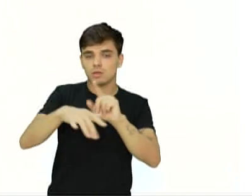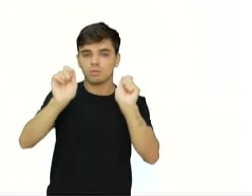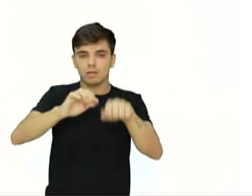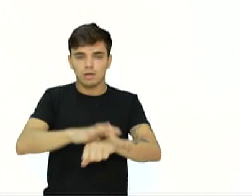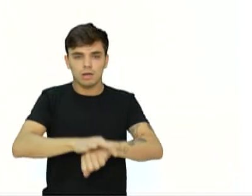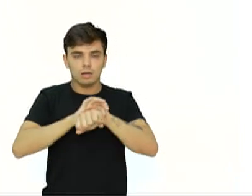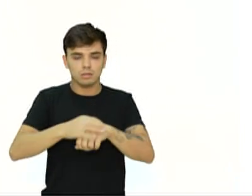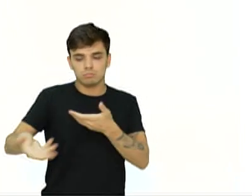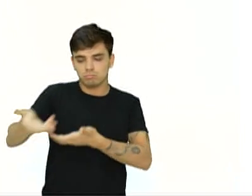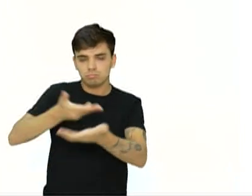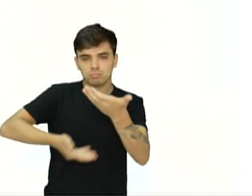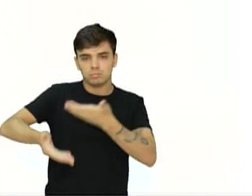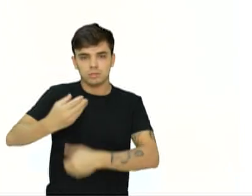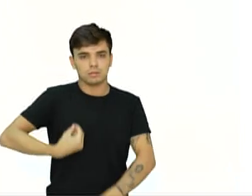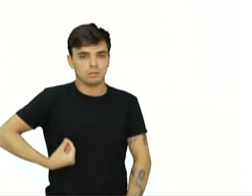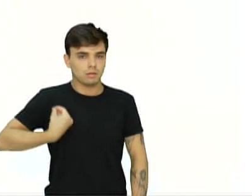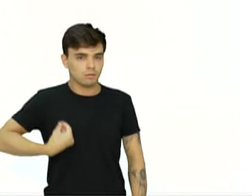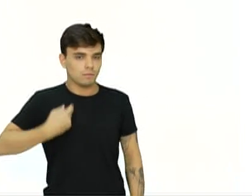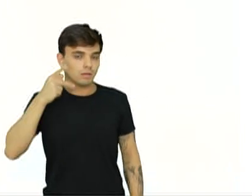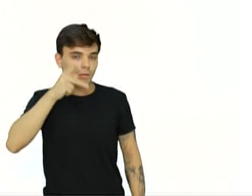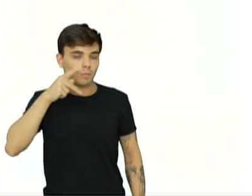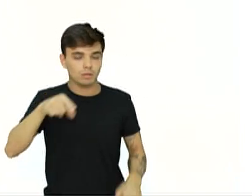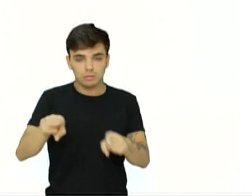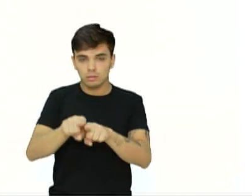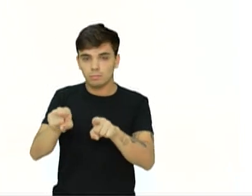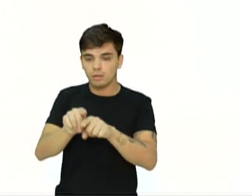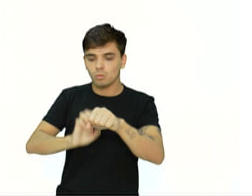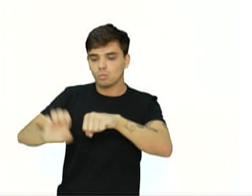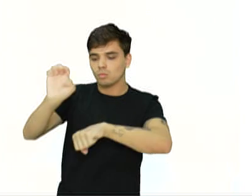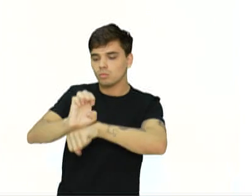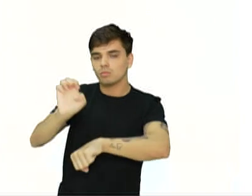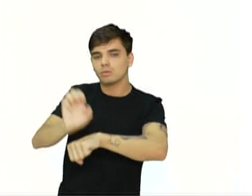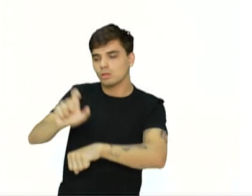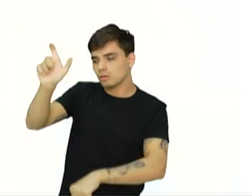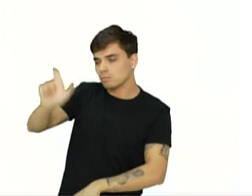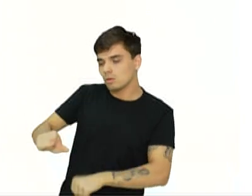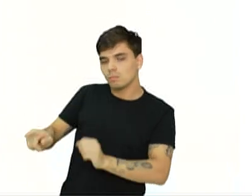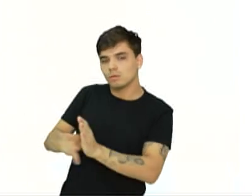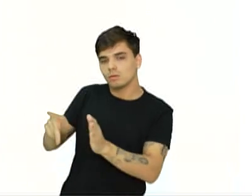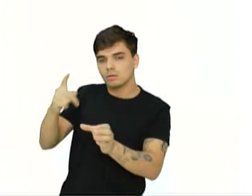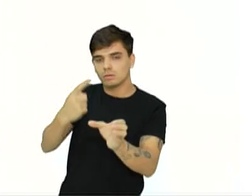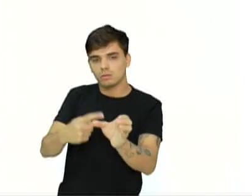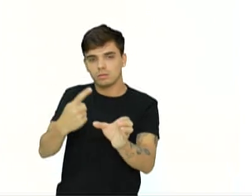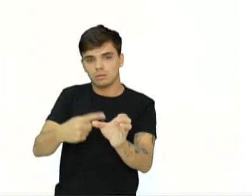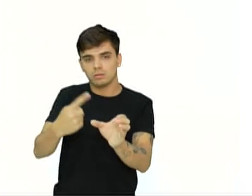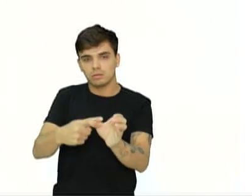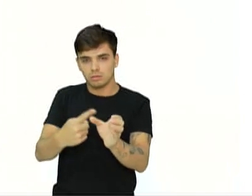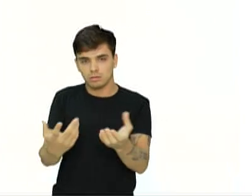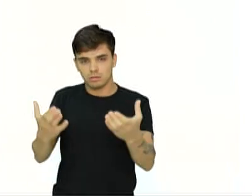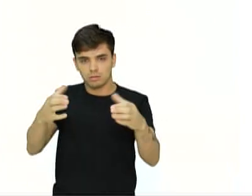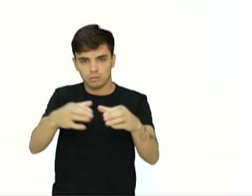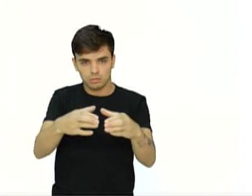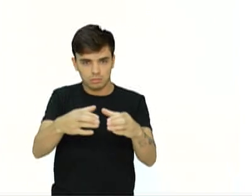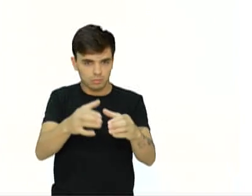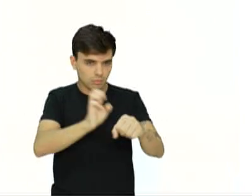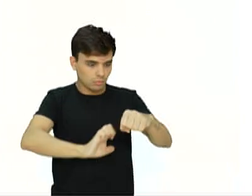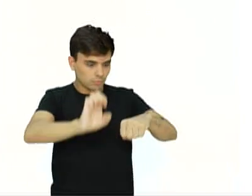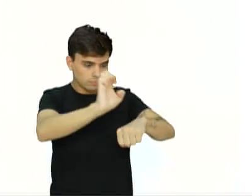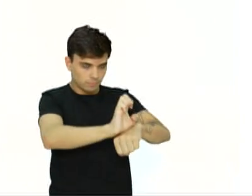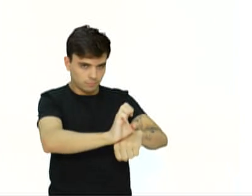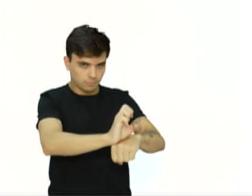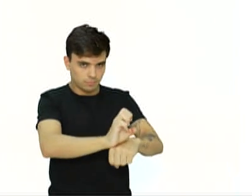garante a participação na vida política ou o estado de cidadão de quem é membro de um